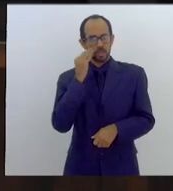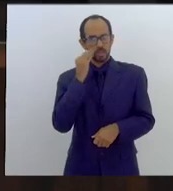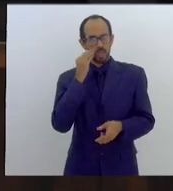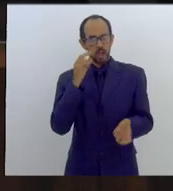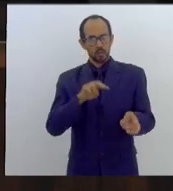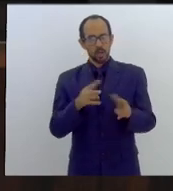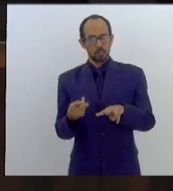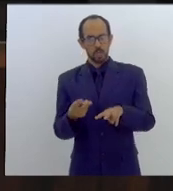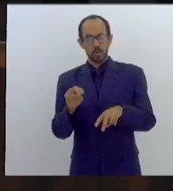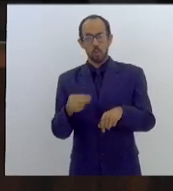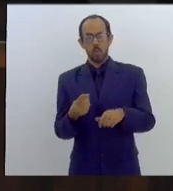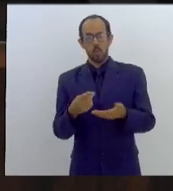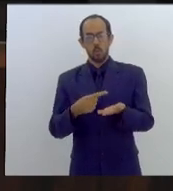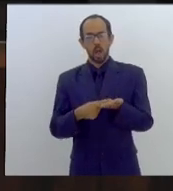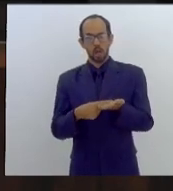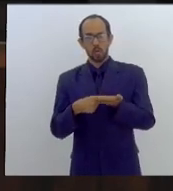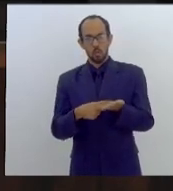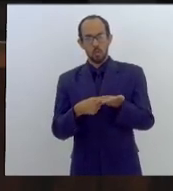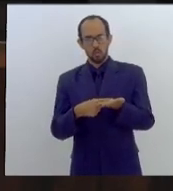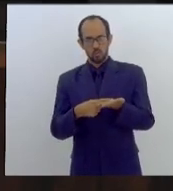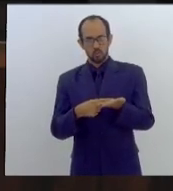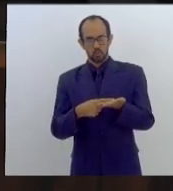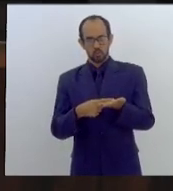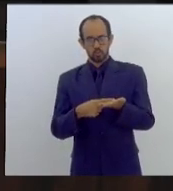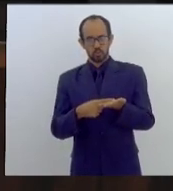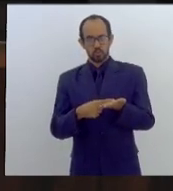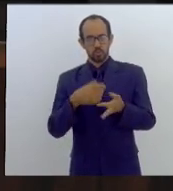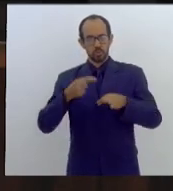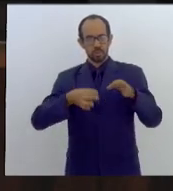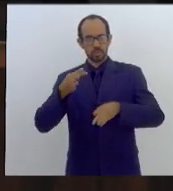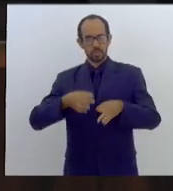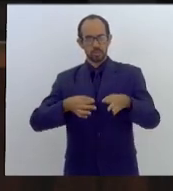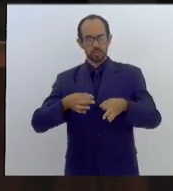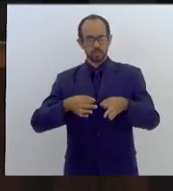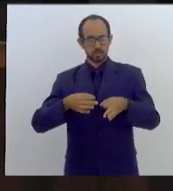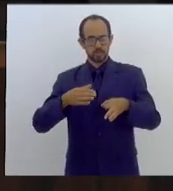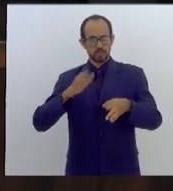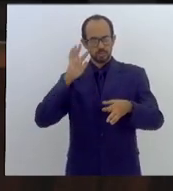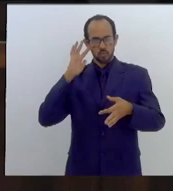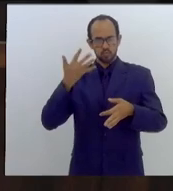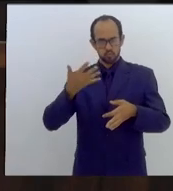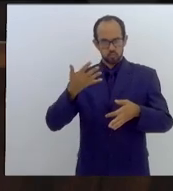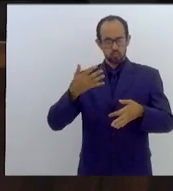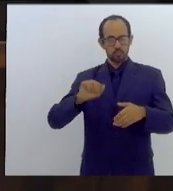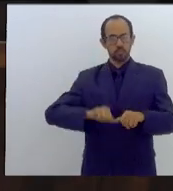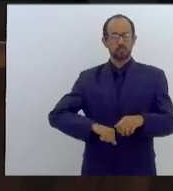em relação a uma decisão judicial que,